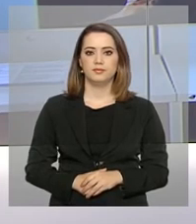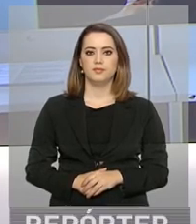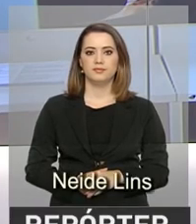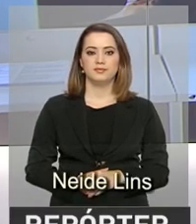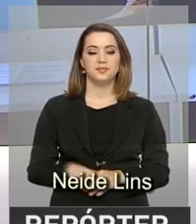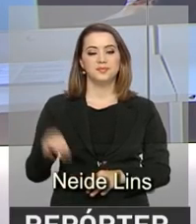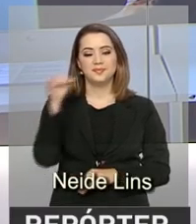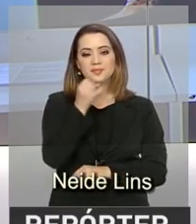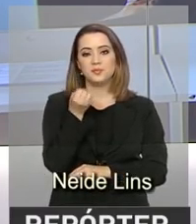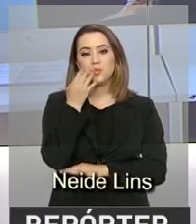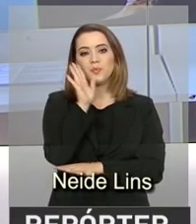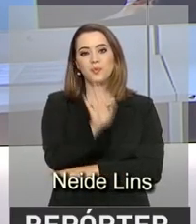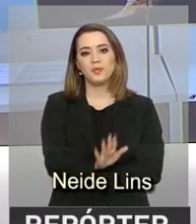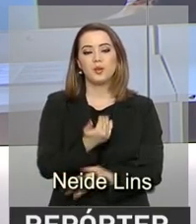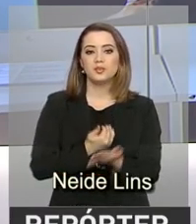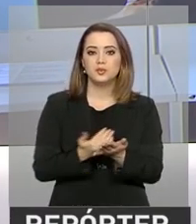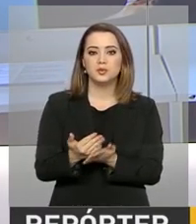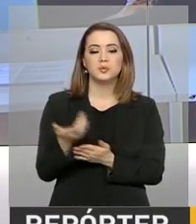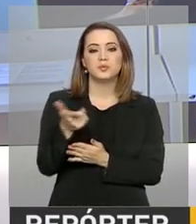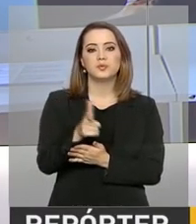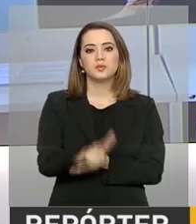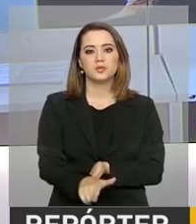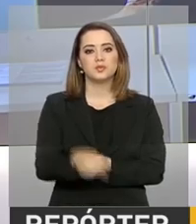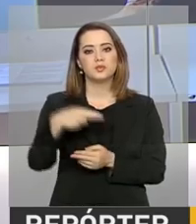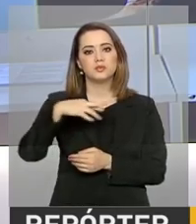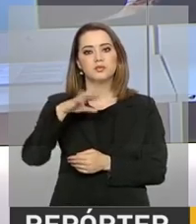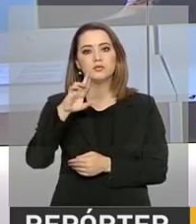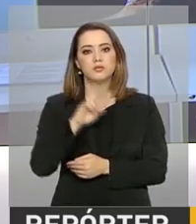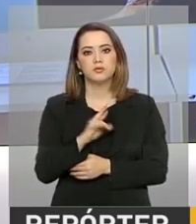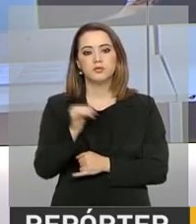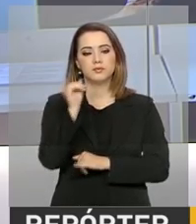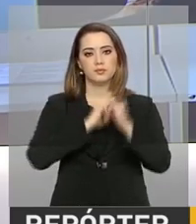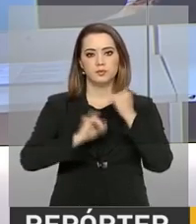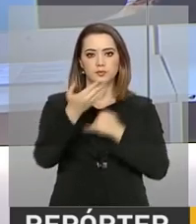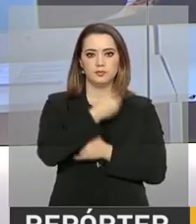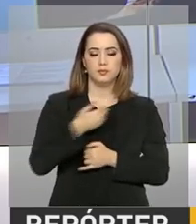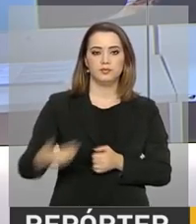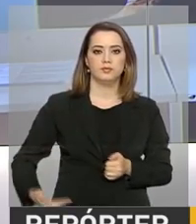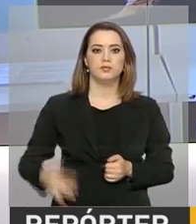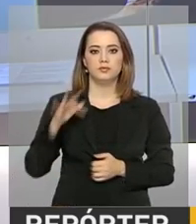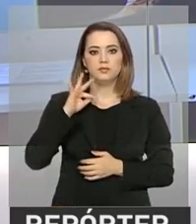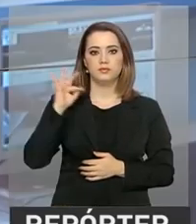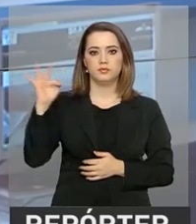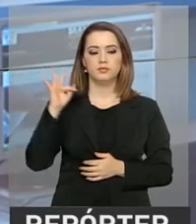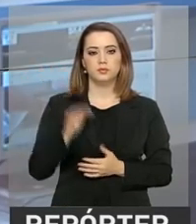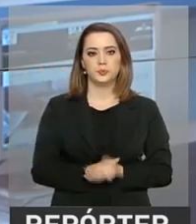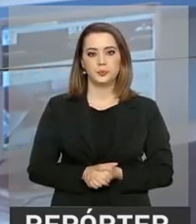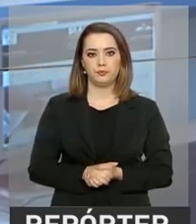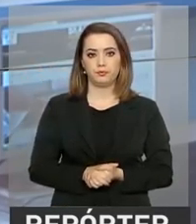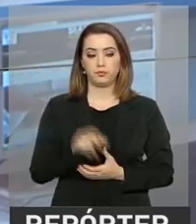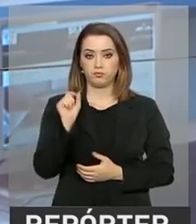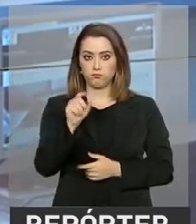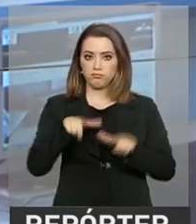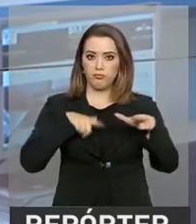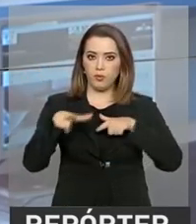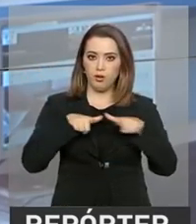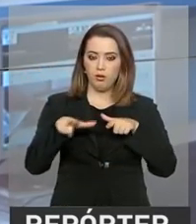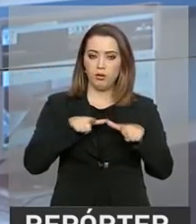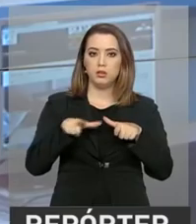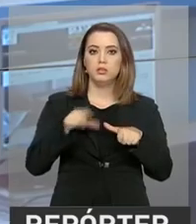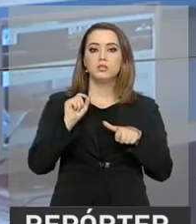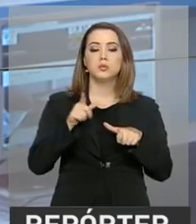Olá boa tarde começa agora mais uma edição do repórter NBR e as notícias do governo federal os trabalhadores TM